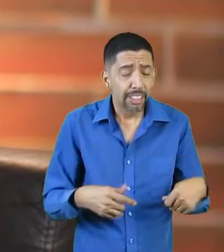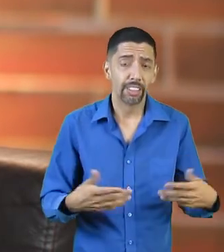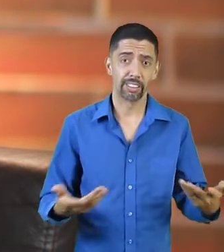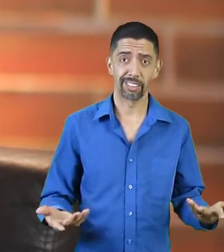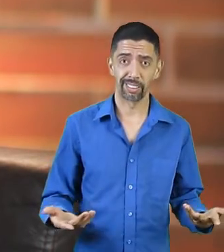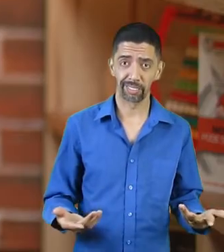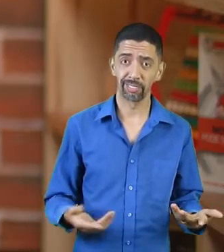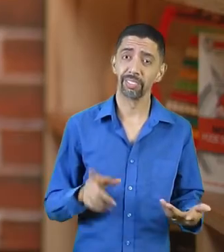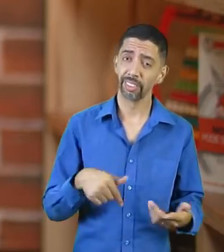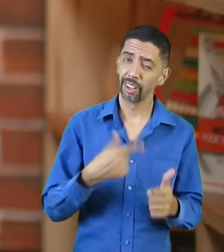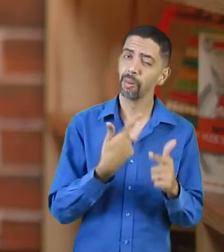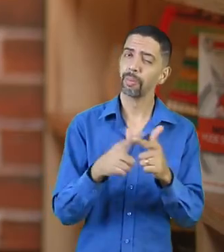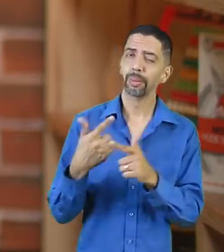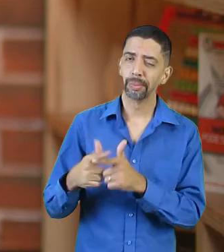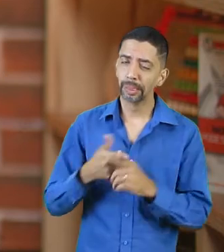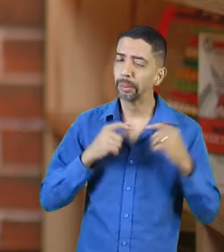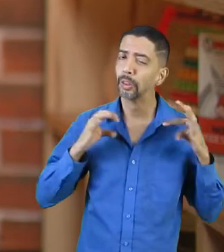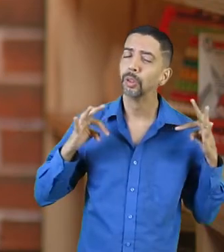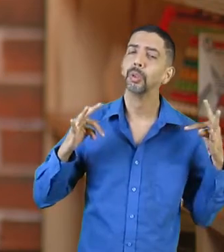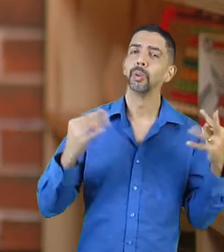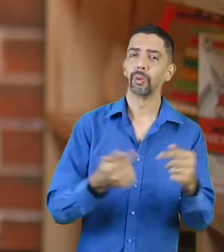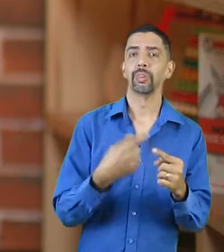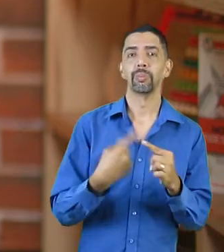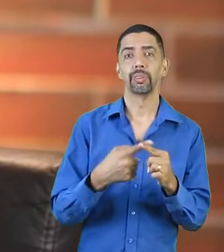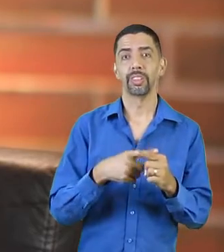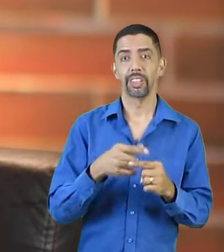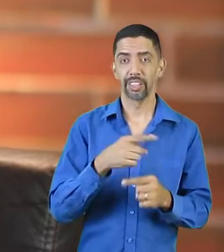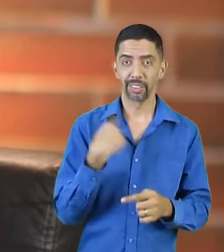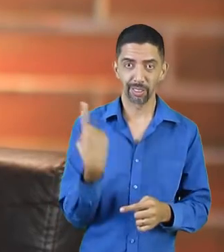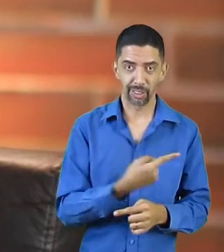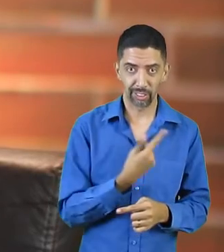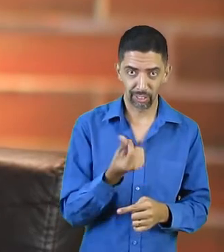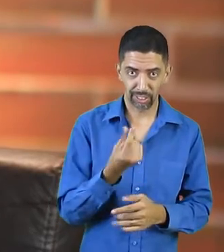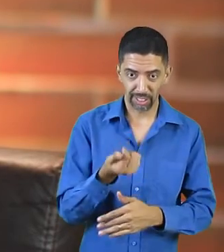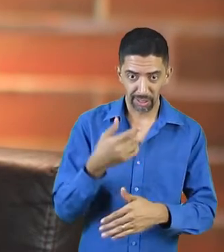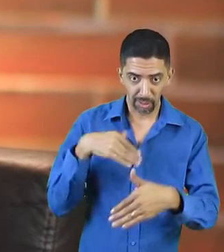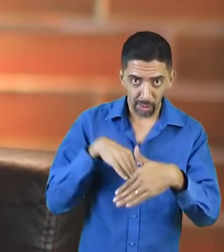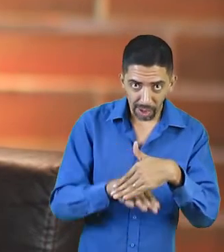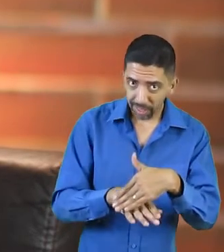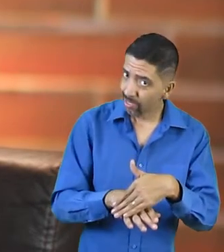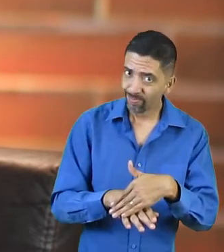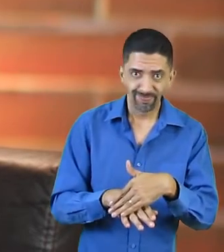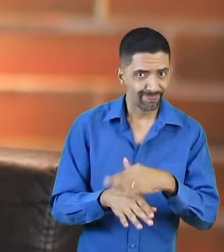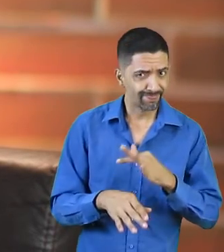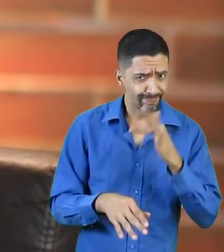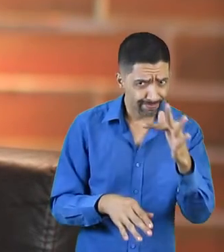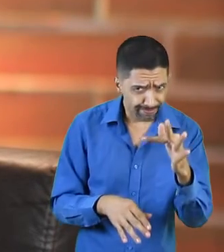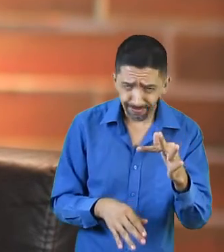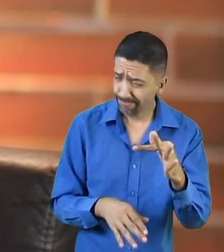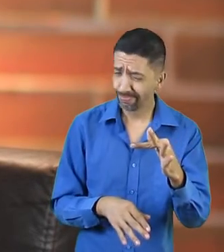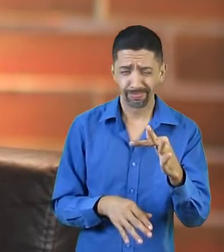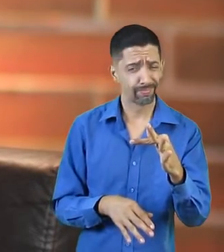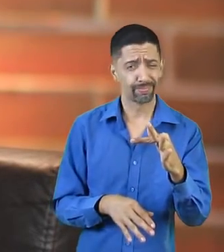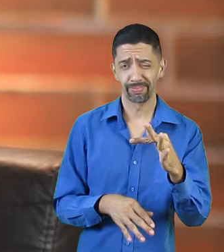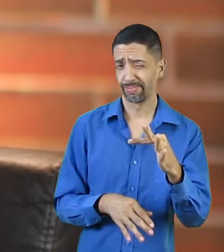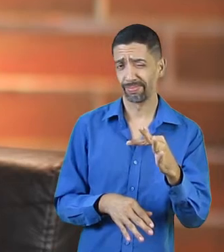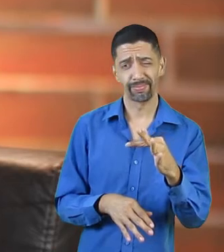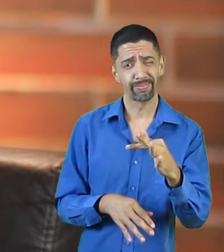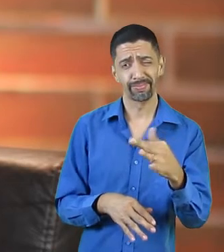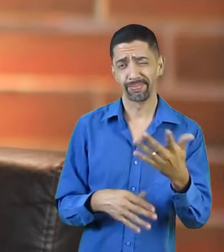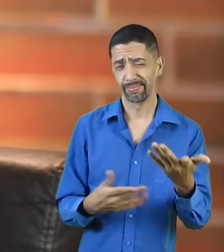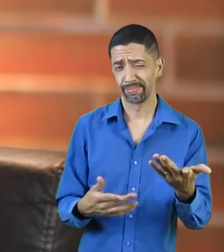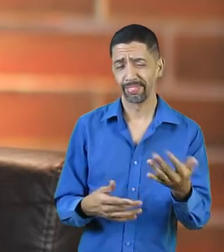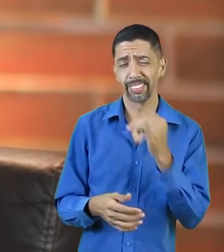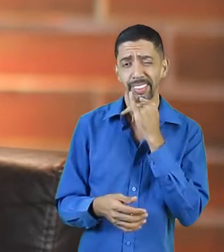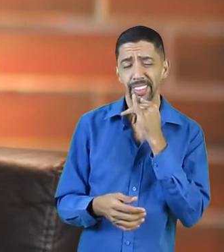esses recursos? Tá aí o grande problema de todos. Nós não guardamos dinheiro para os próximos compromissos que a gente tem